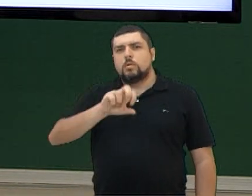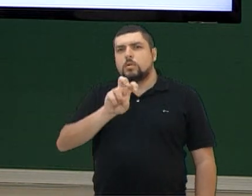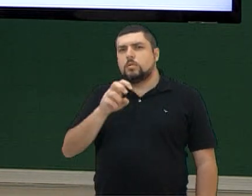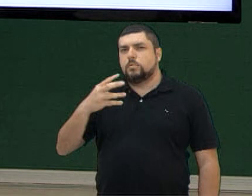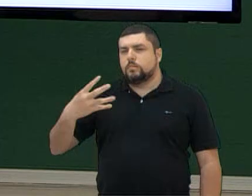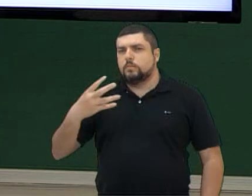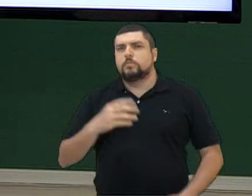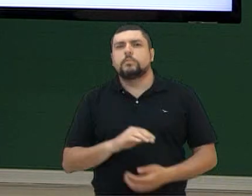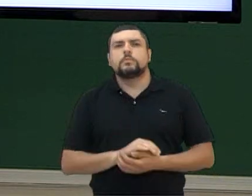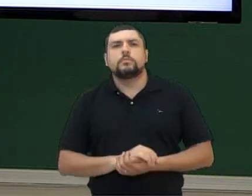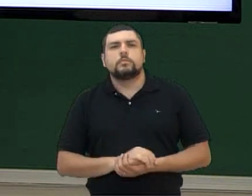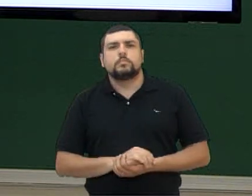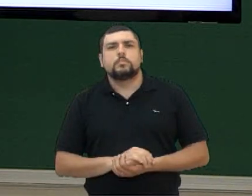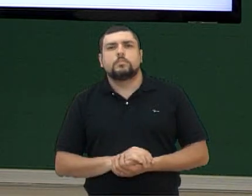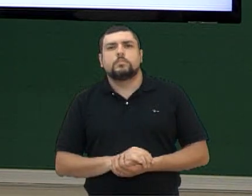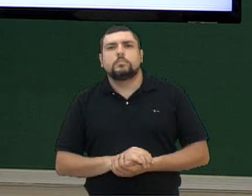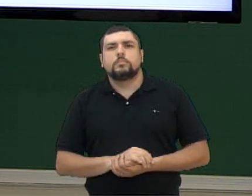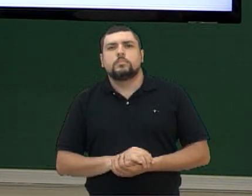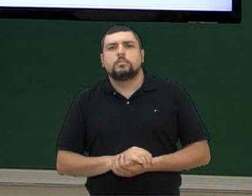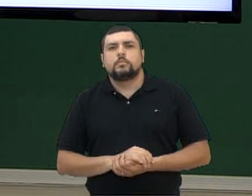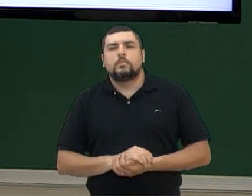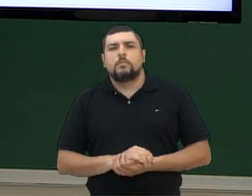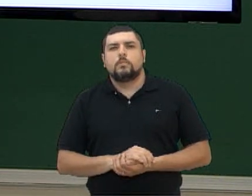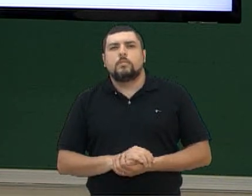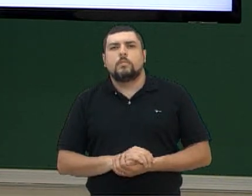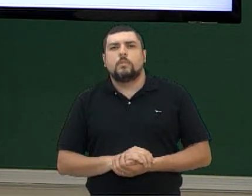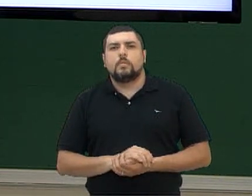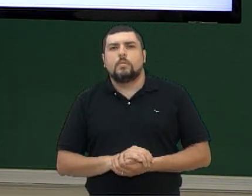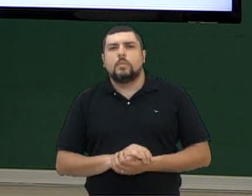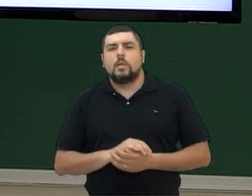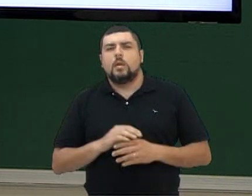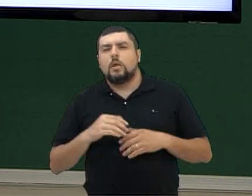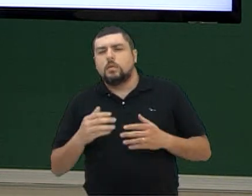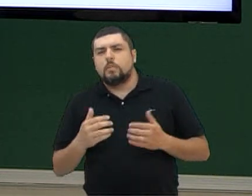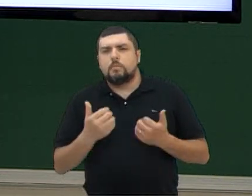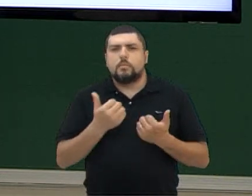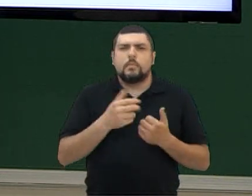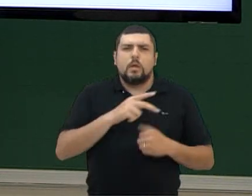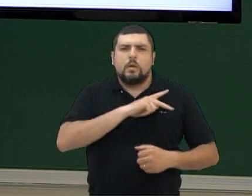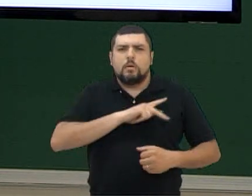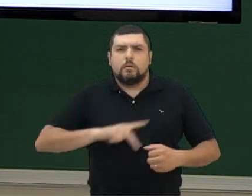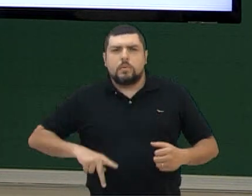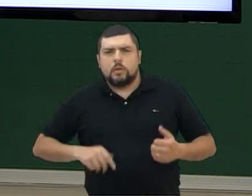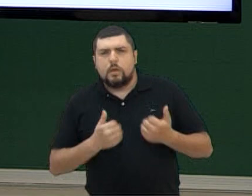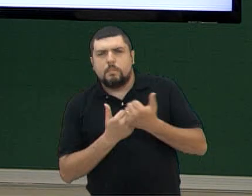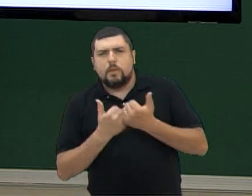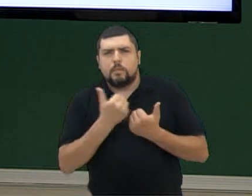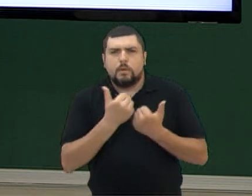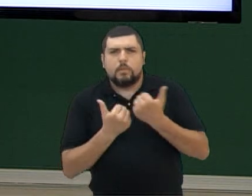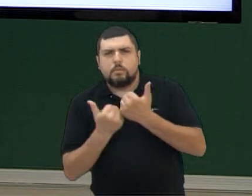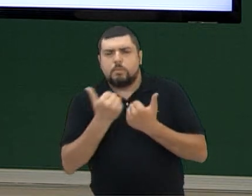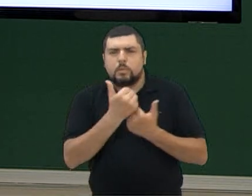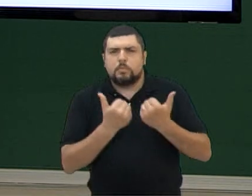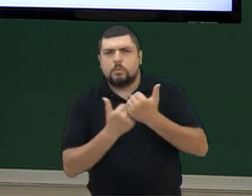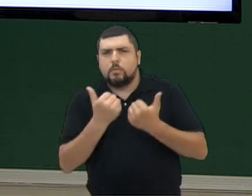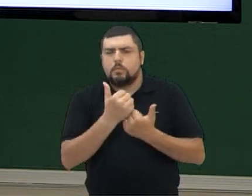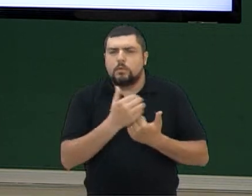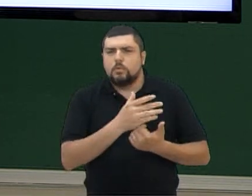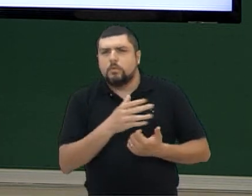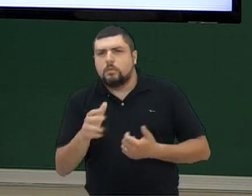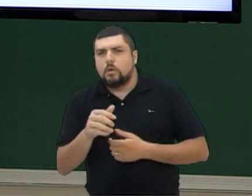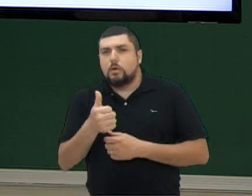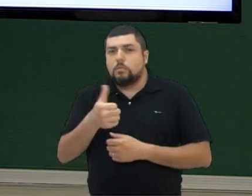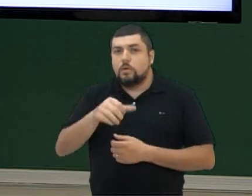Após um período de sucessão de alguns presidentes intermediários, a gente tem novas eleições e em 55